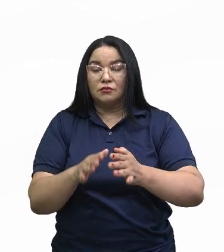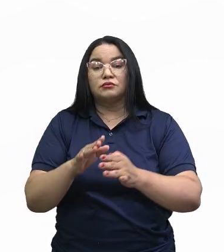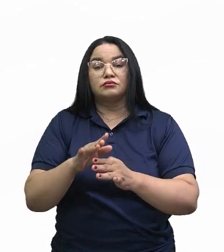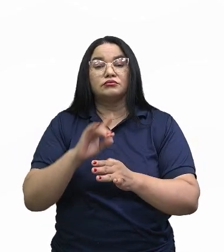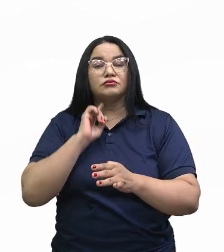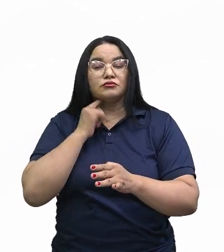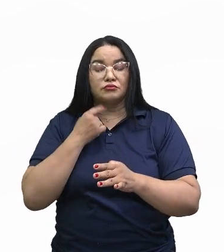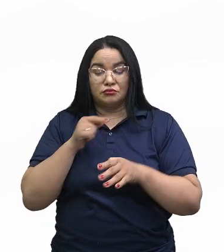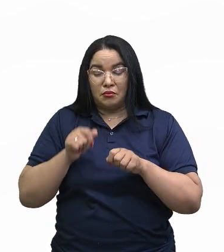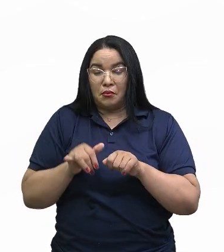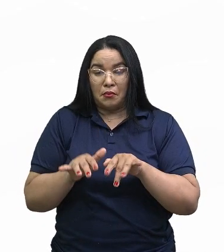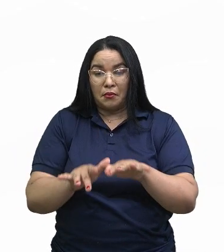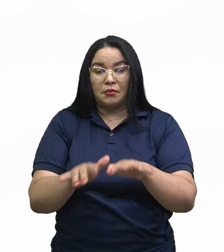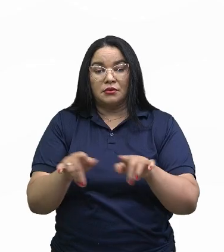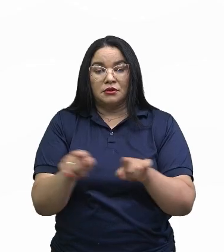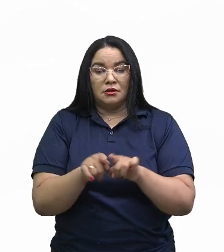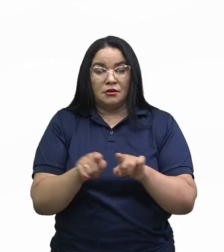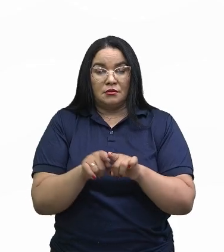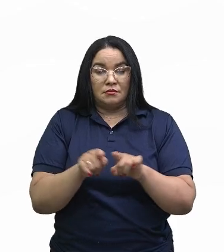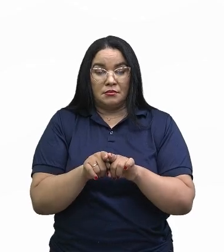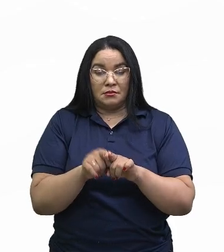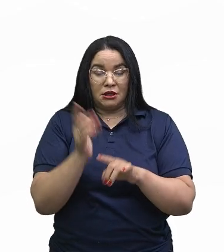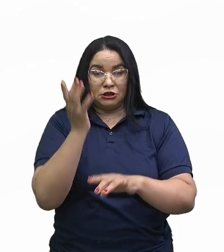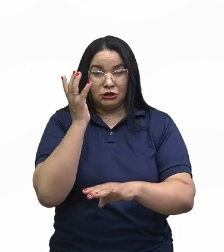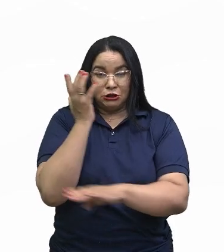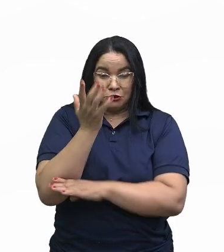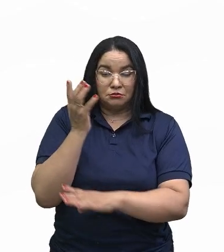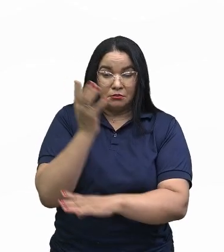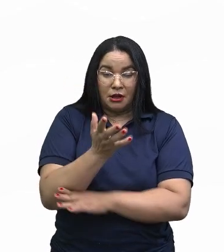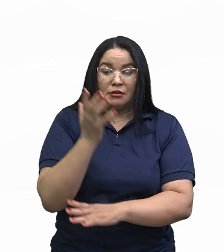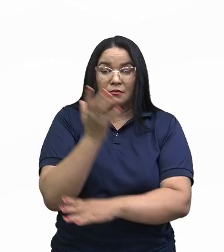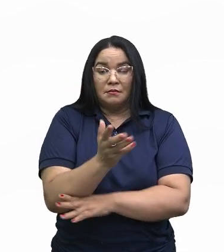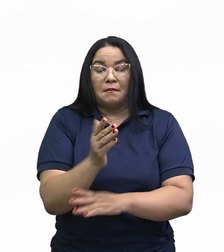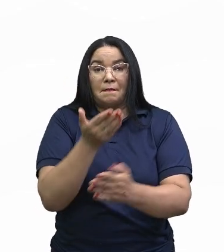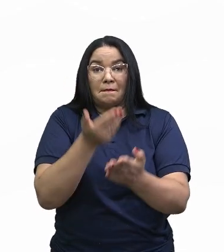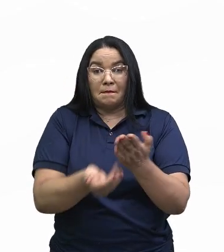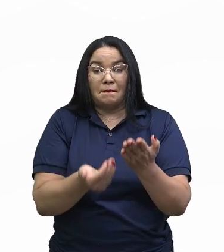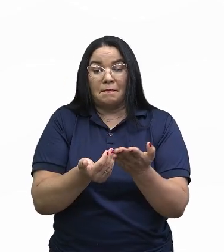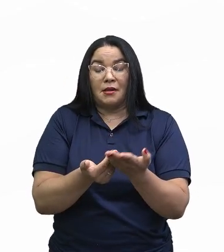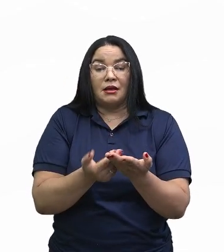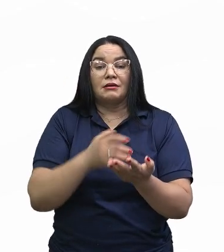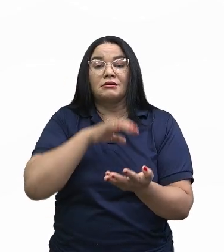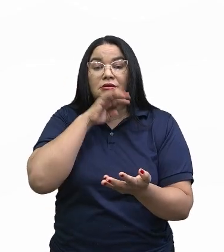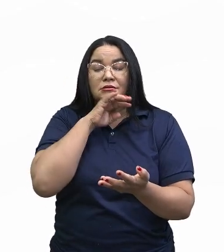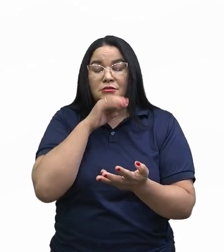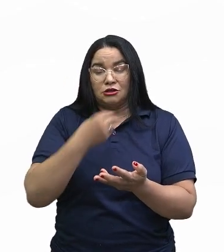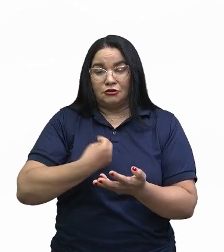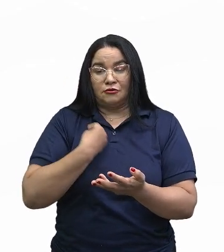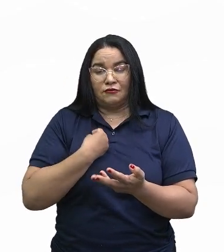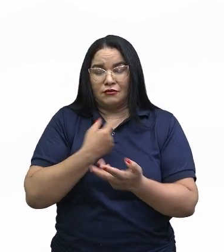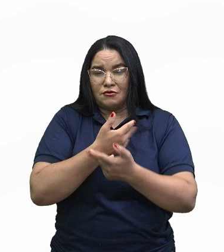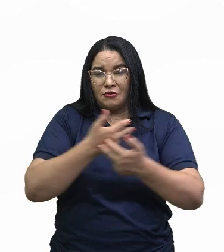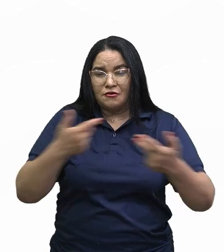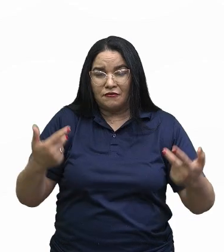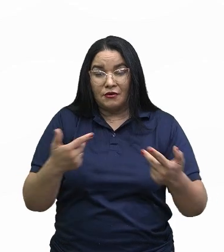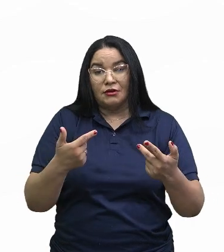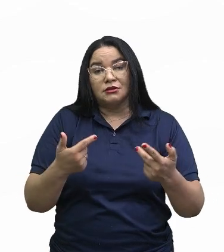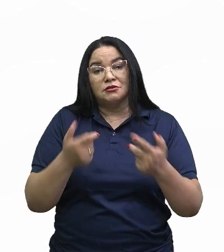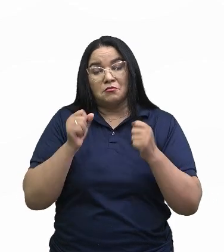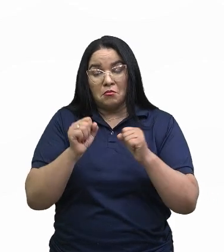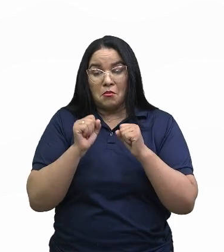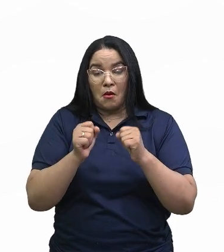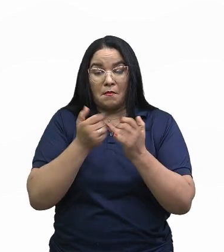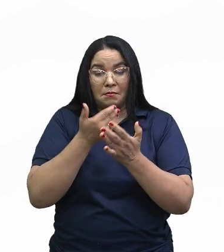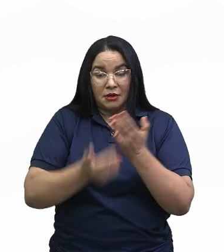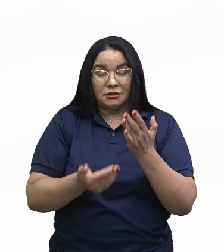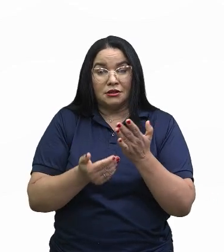perda de biodiversidade, porque se a gente encontra um local onde tem aquele minério, nós precisaremos ali